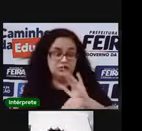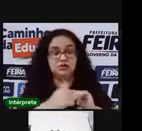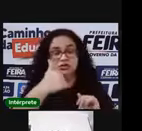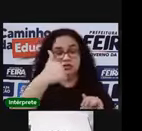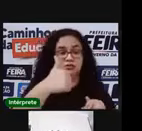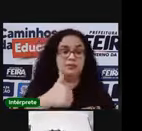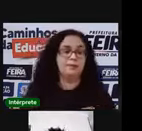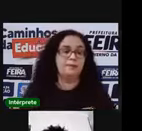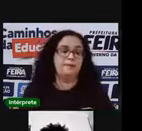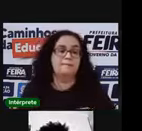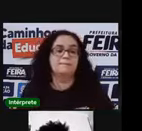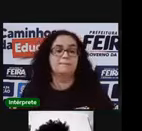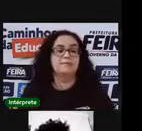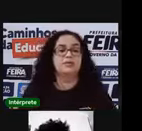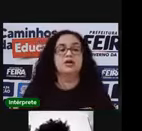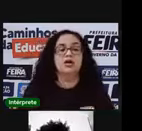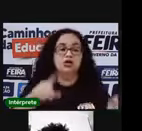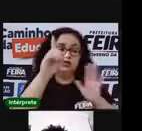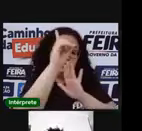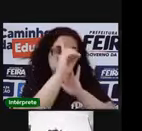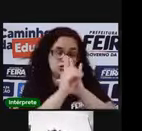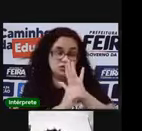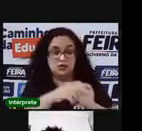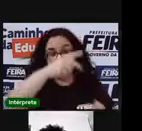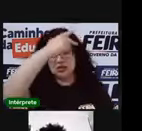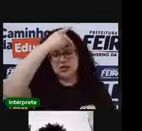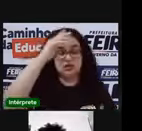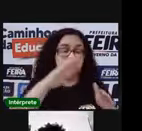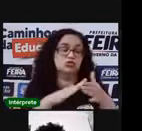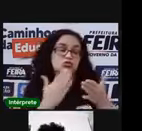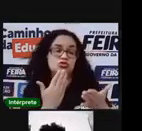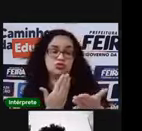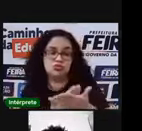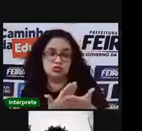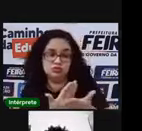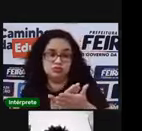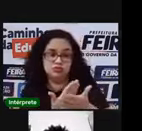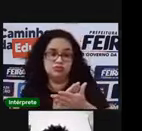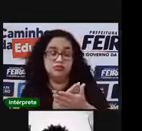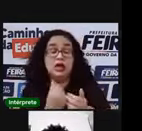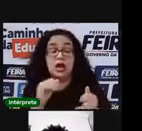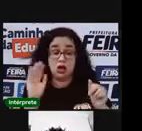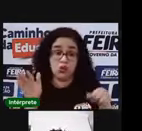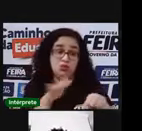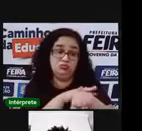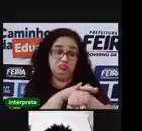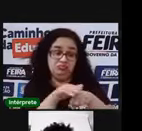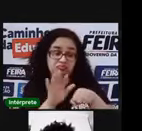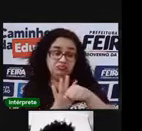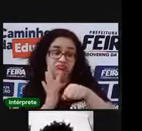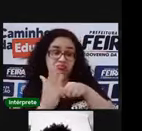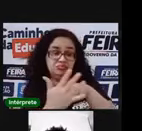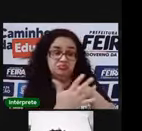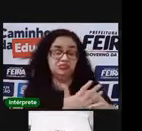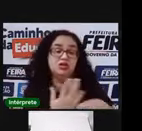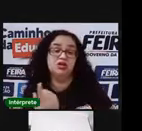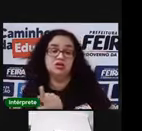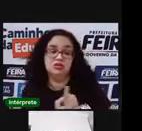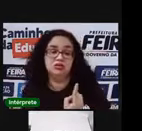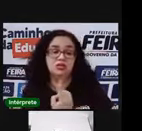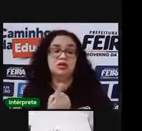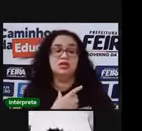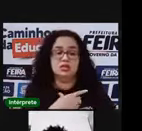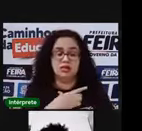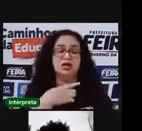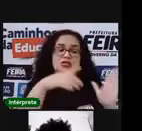vir, o direito de ter, não é, escola, como agora a gente está nesse tempo de pandemia, de isolamento, mas a gente tem direito a ter